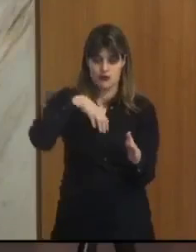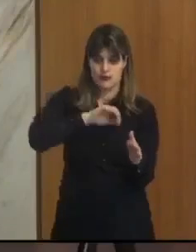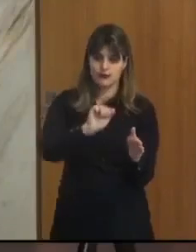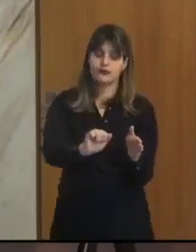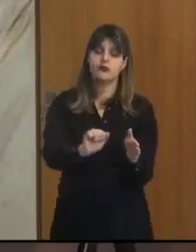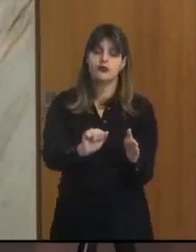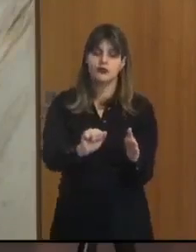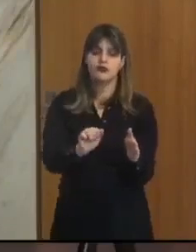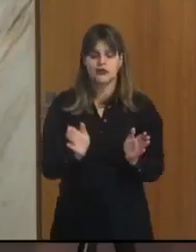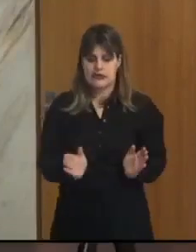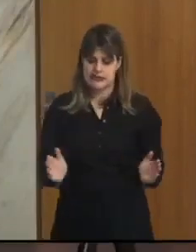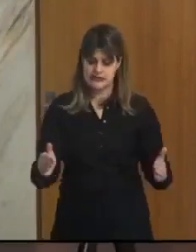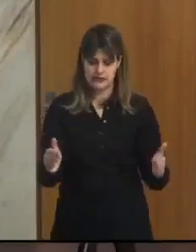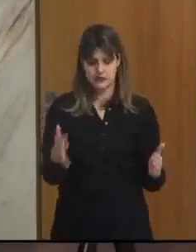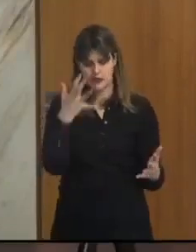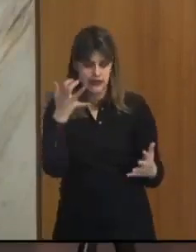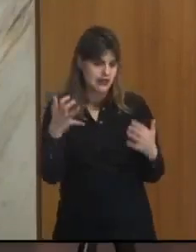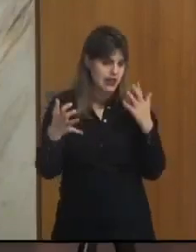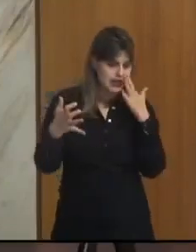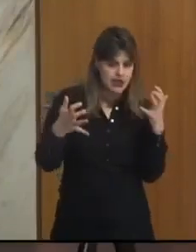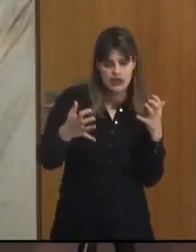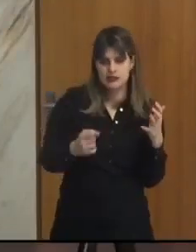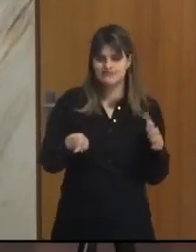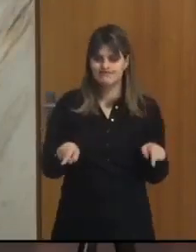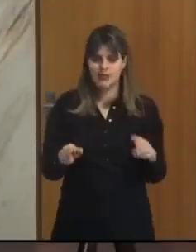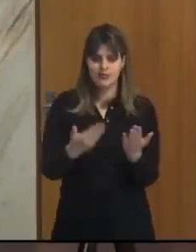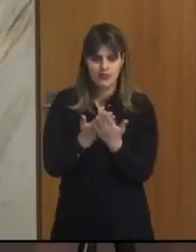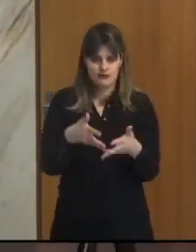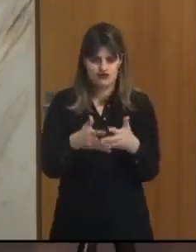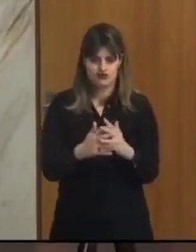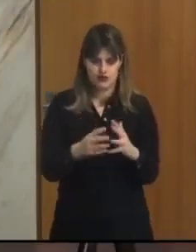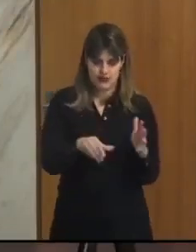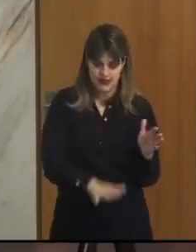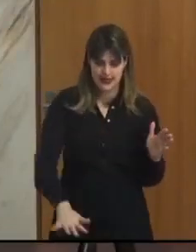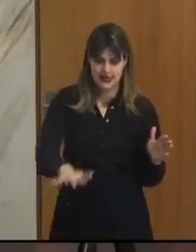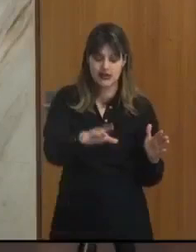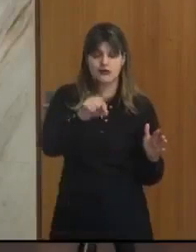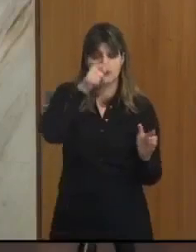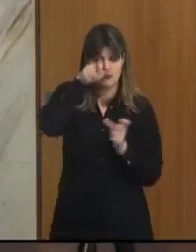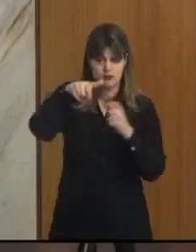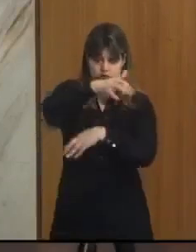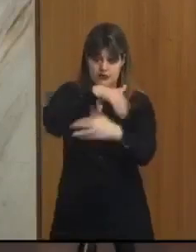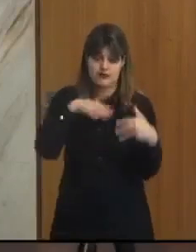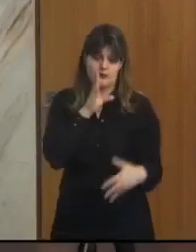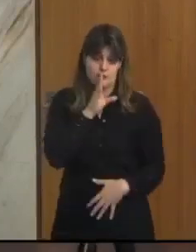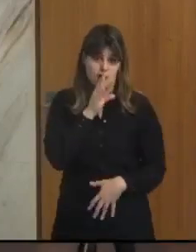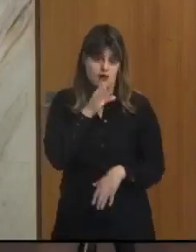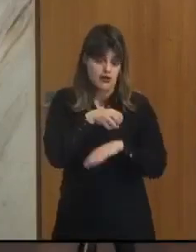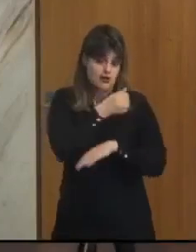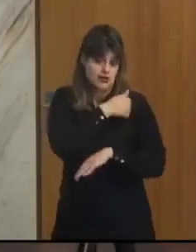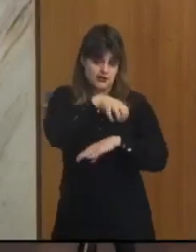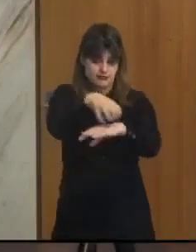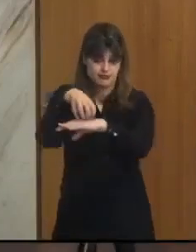ser o elemento estruturador e estruturante de toda a terra e da população que mora lá e que vai acabar por